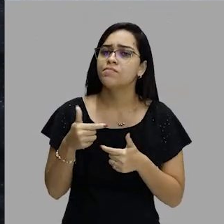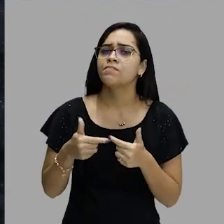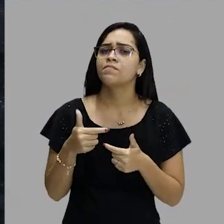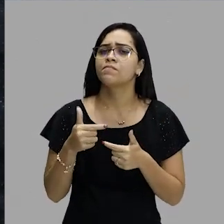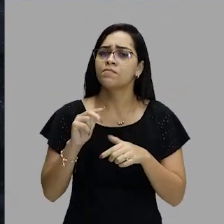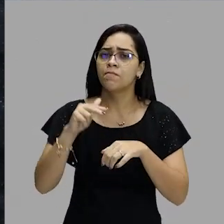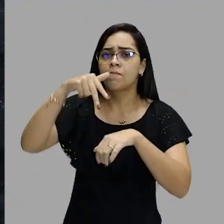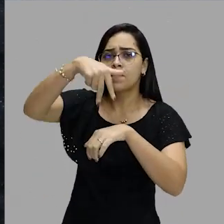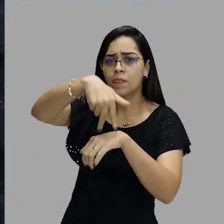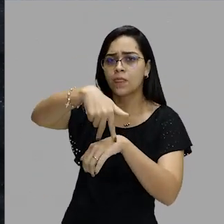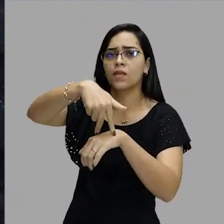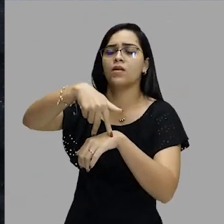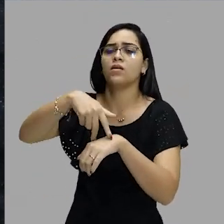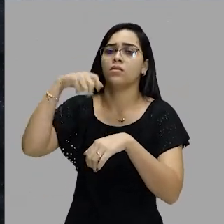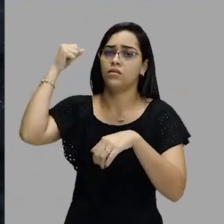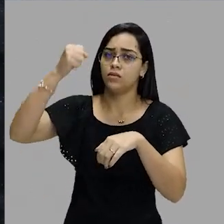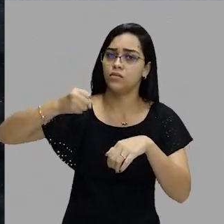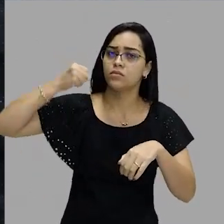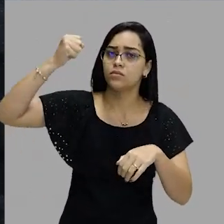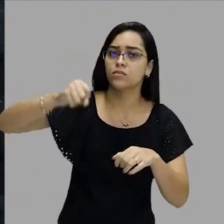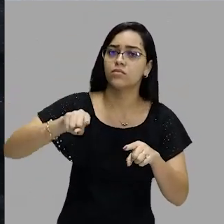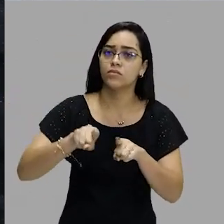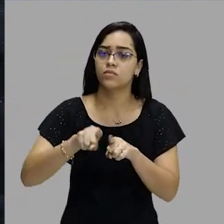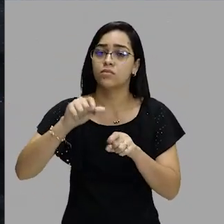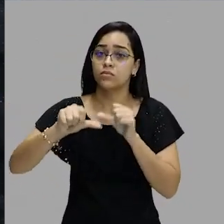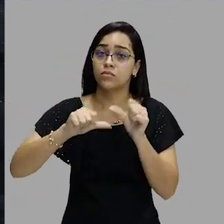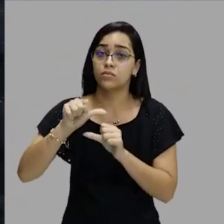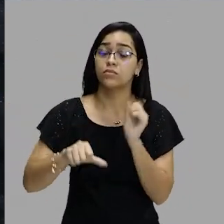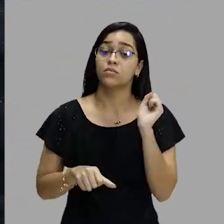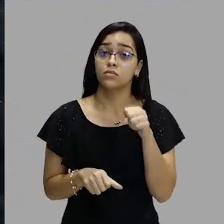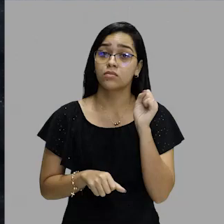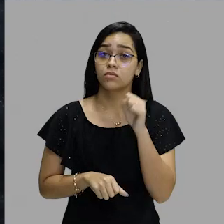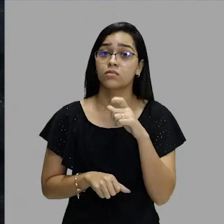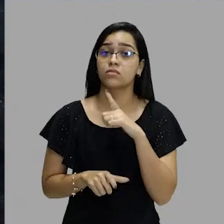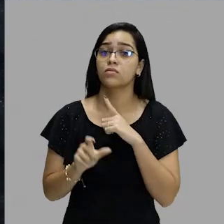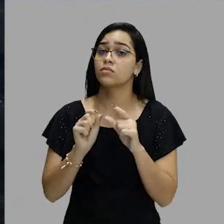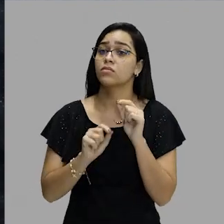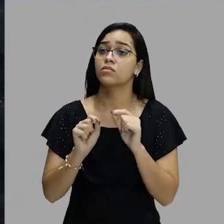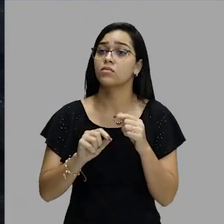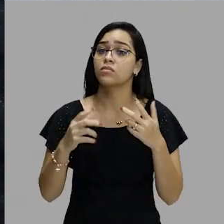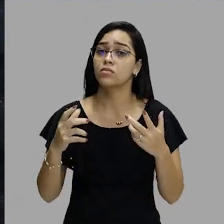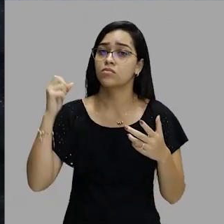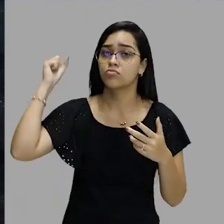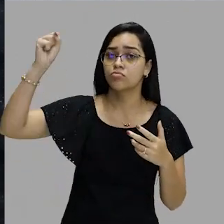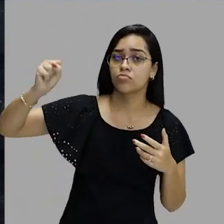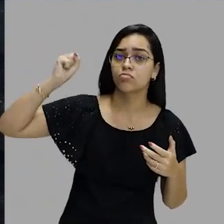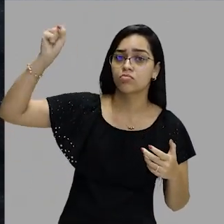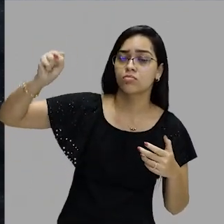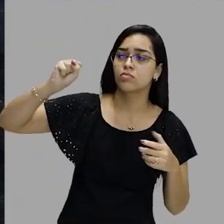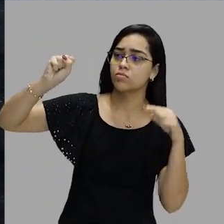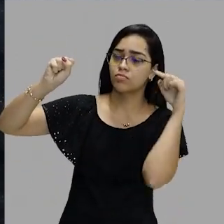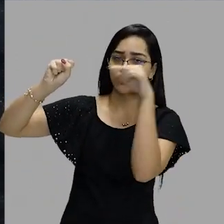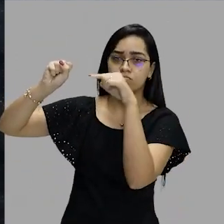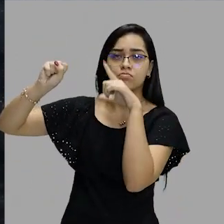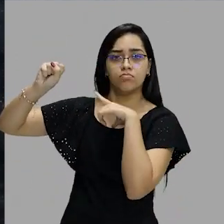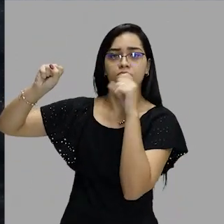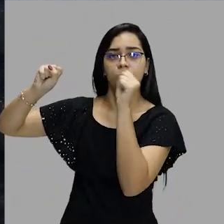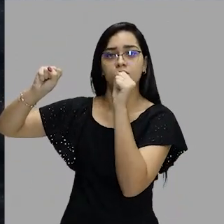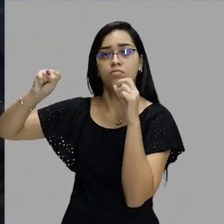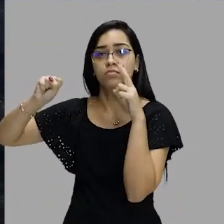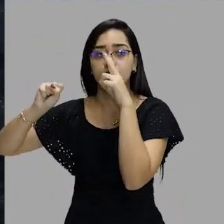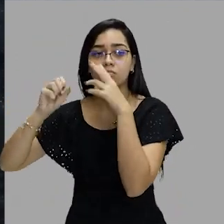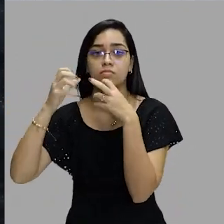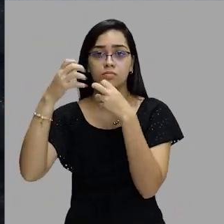posicionar, reivindicar, revolucionar mesmo, fazer aquele movimento ali do punho, né, de